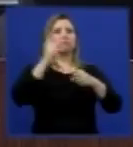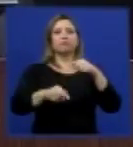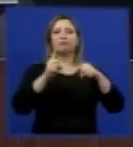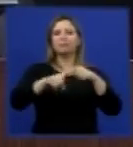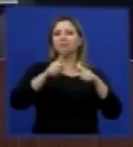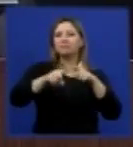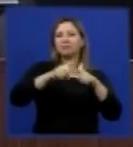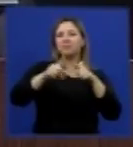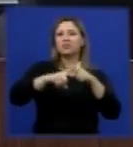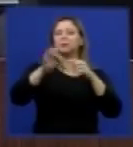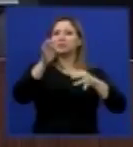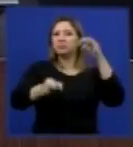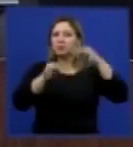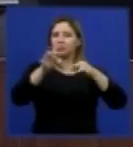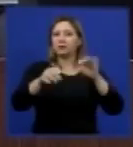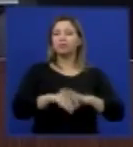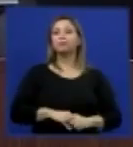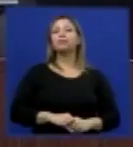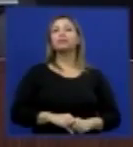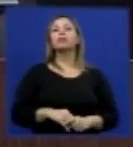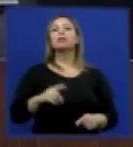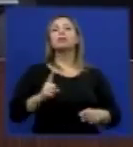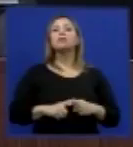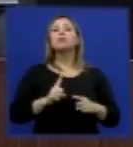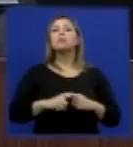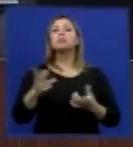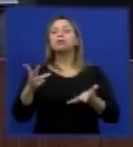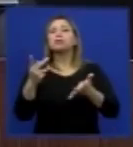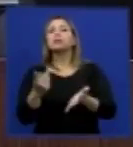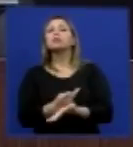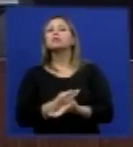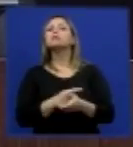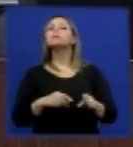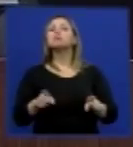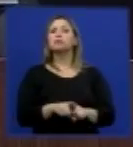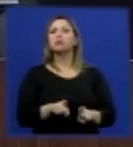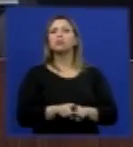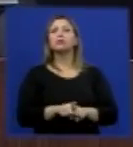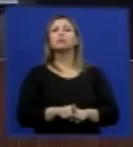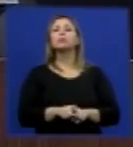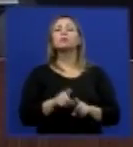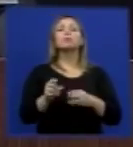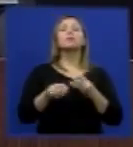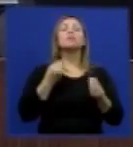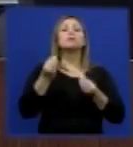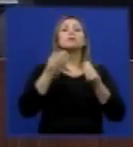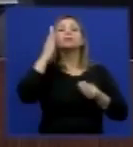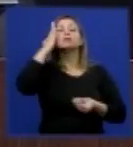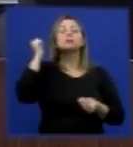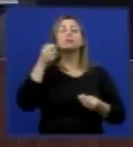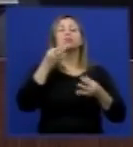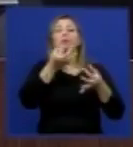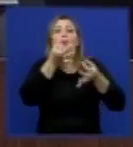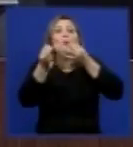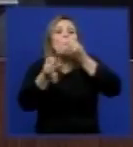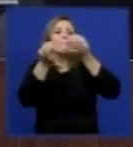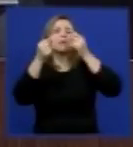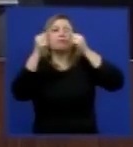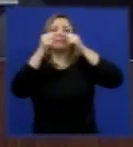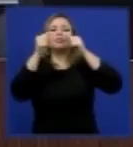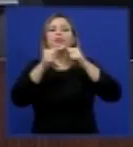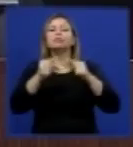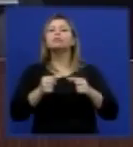a ação de descumprimento de preceito fundamental, ela também tem como objeto uma adequação